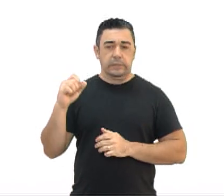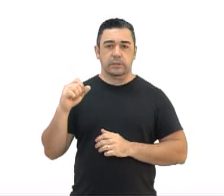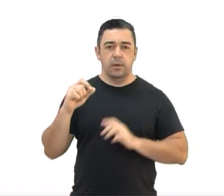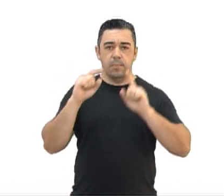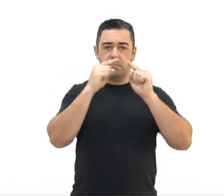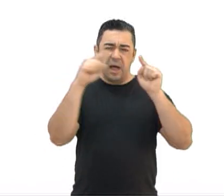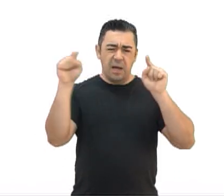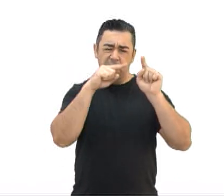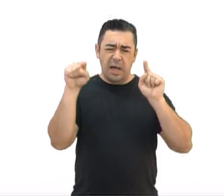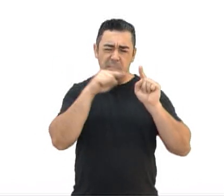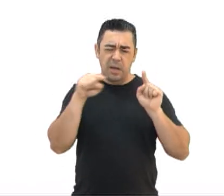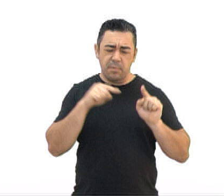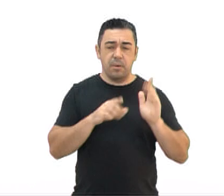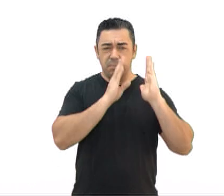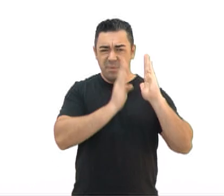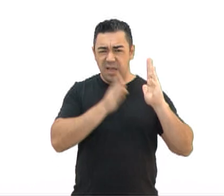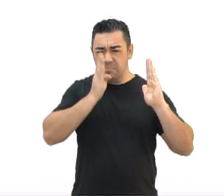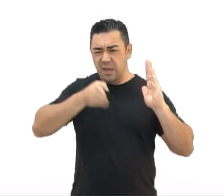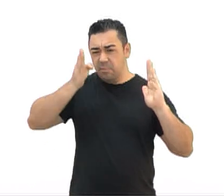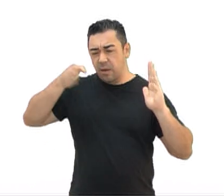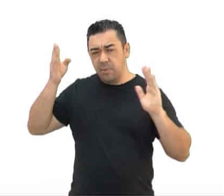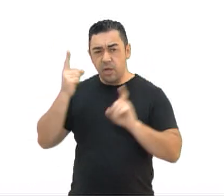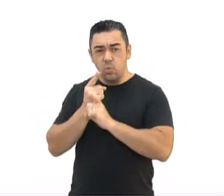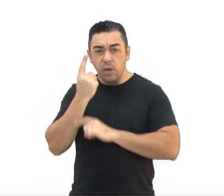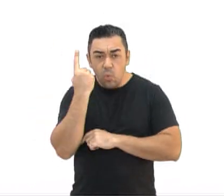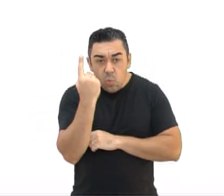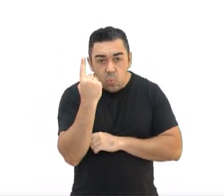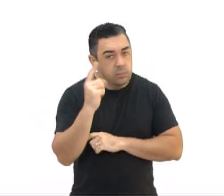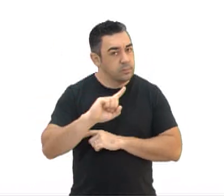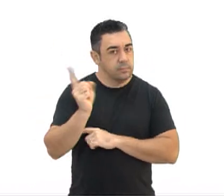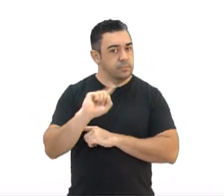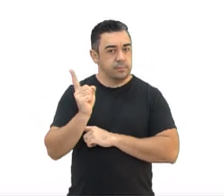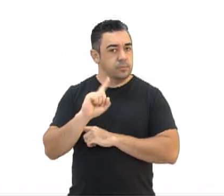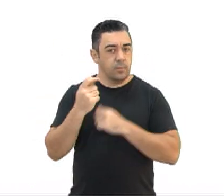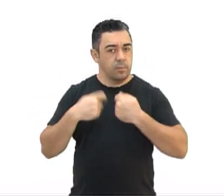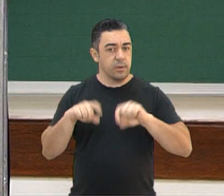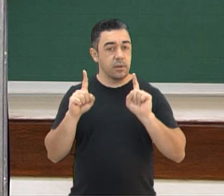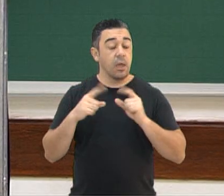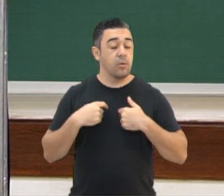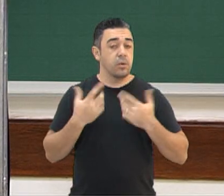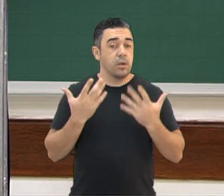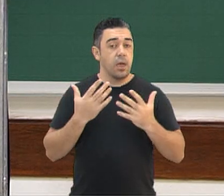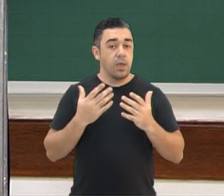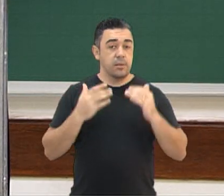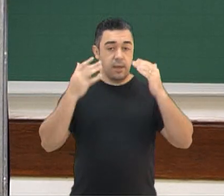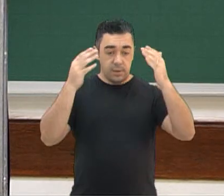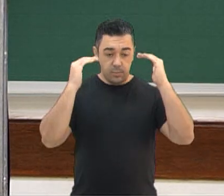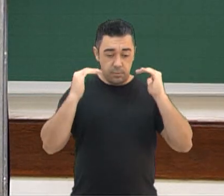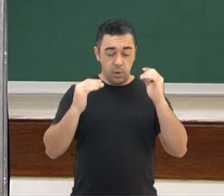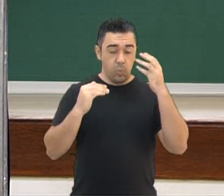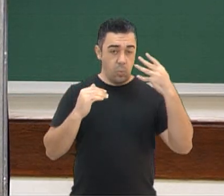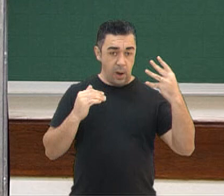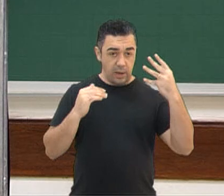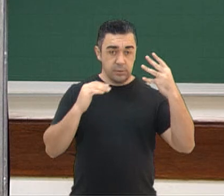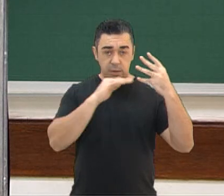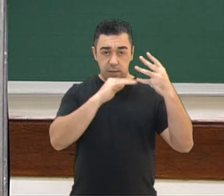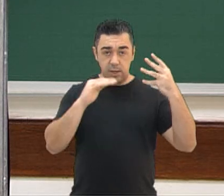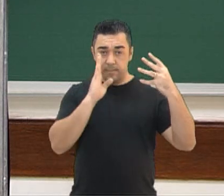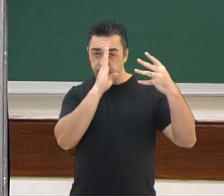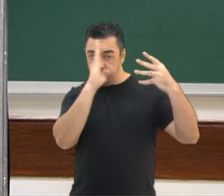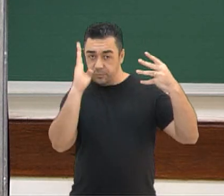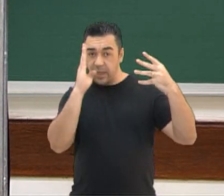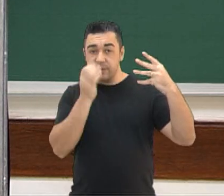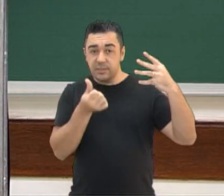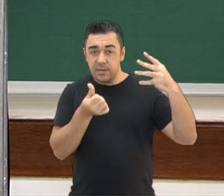vou ter que fazer tudo isso para encontrar o elemento que está o quê? Na quarta linha e na sexta coluna? Será que eu vou ter que